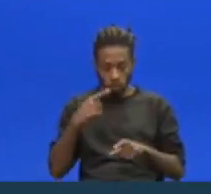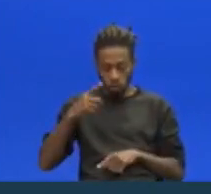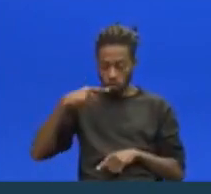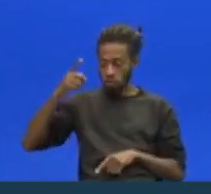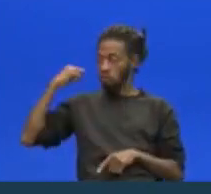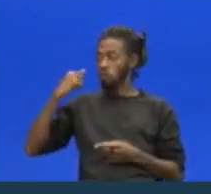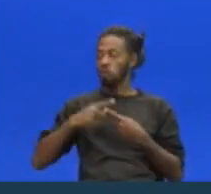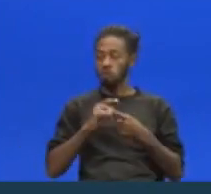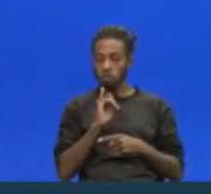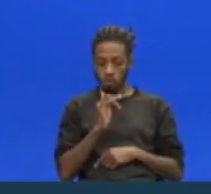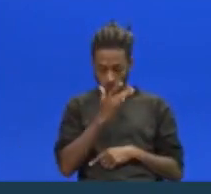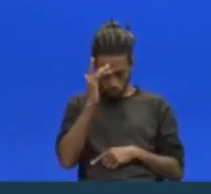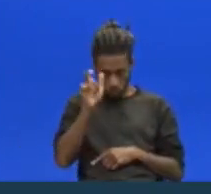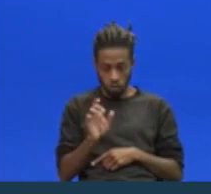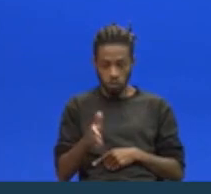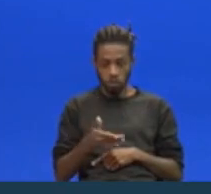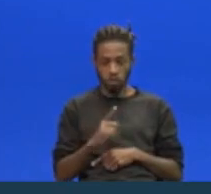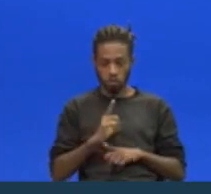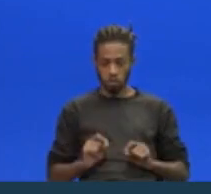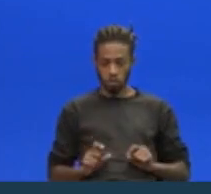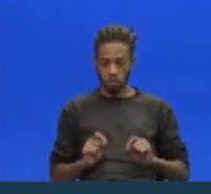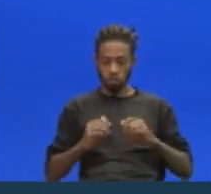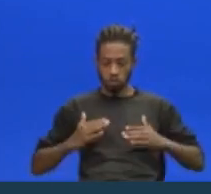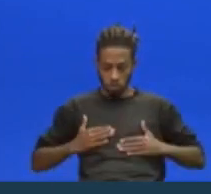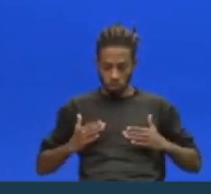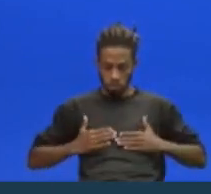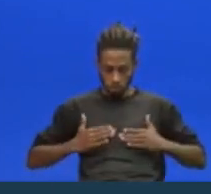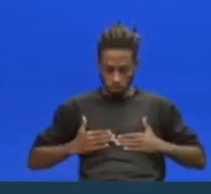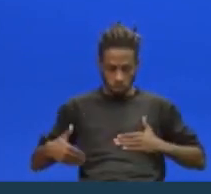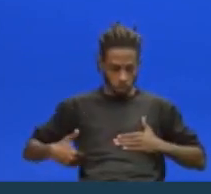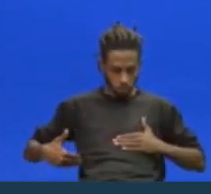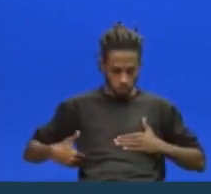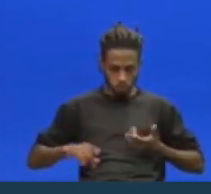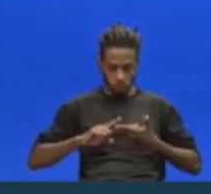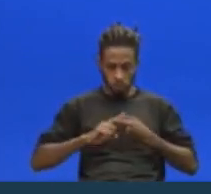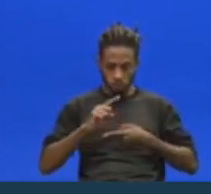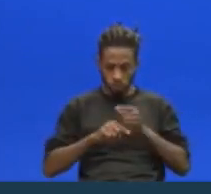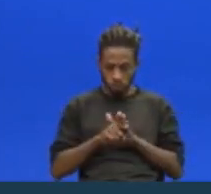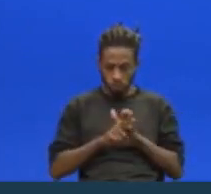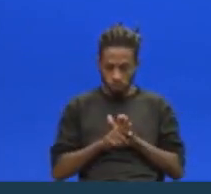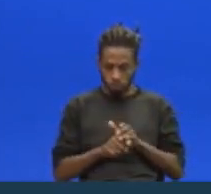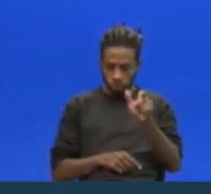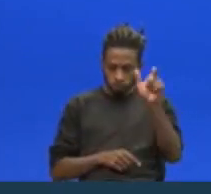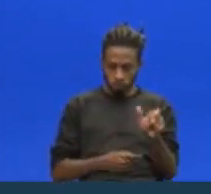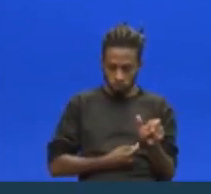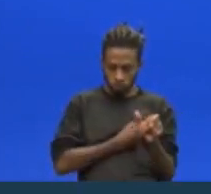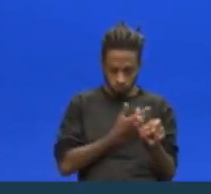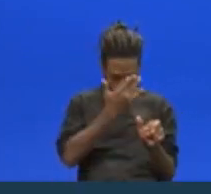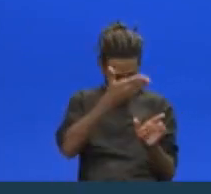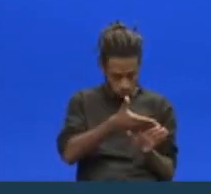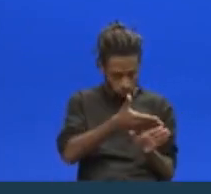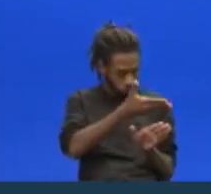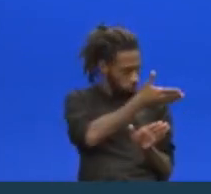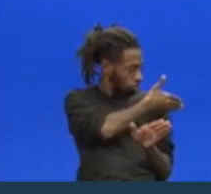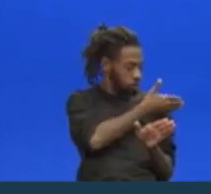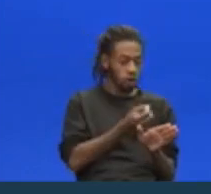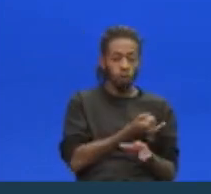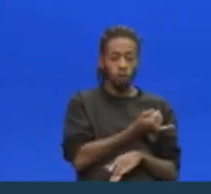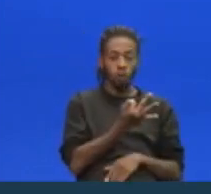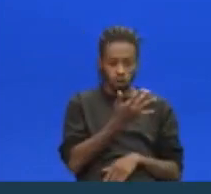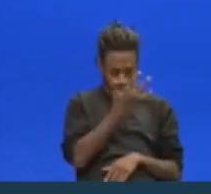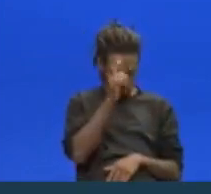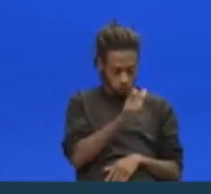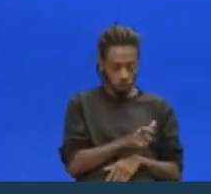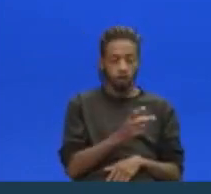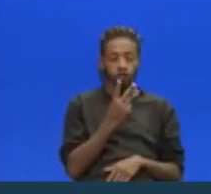de indivíduos que têm câncer atualmente e avaliam no passado desses indivíduos o quanto que desses indivíduos